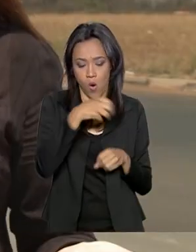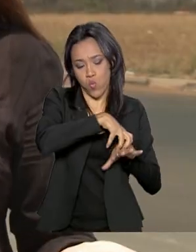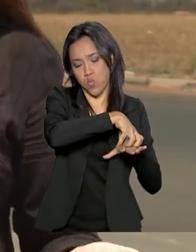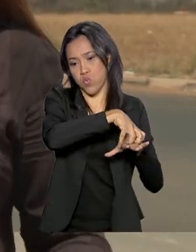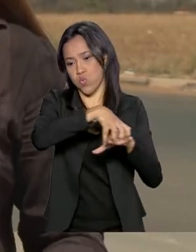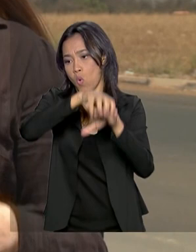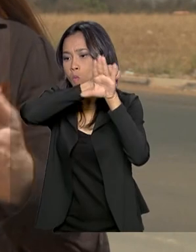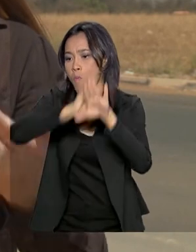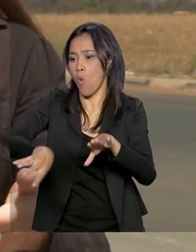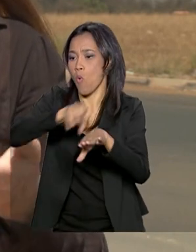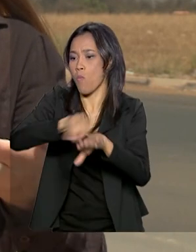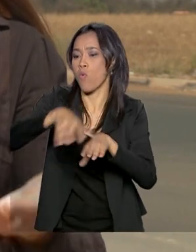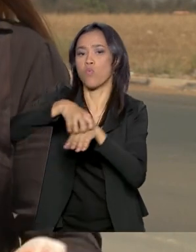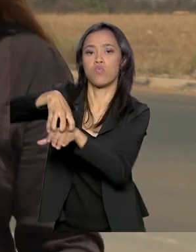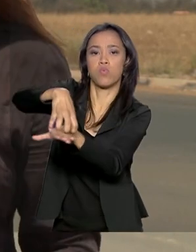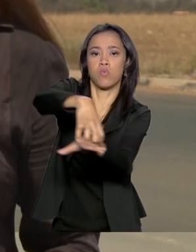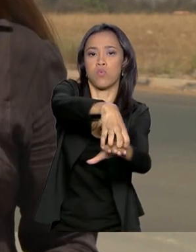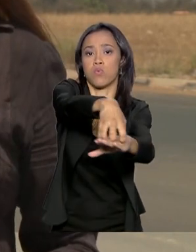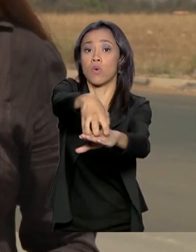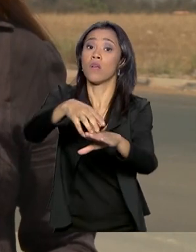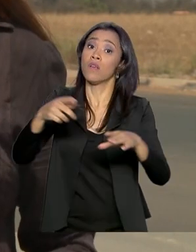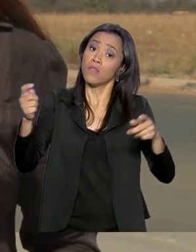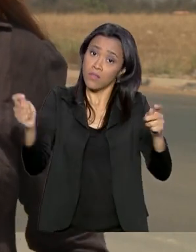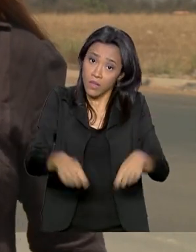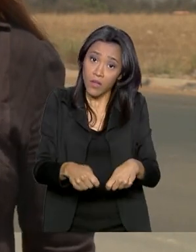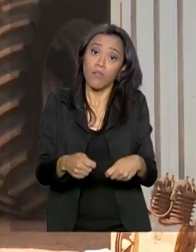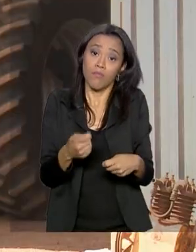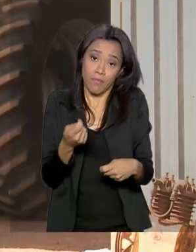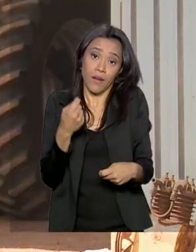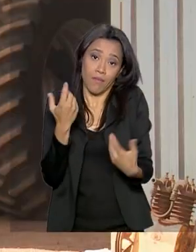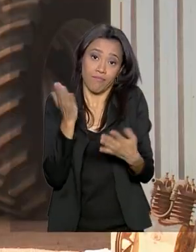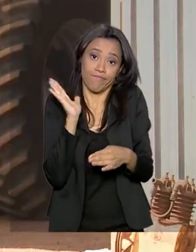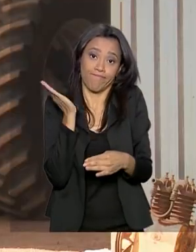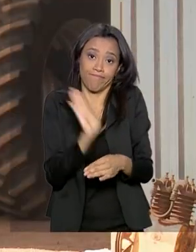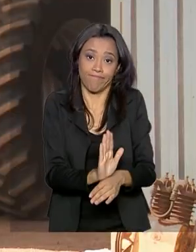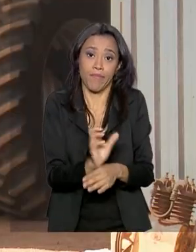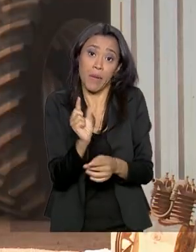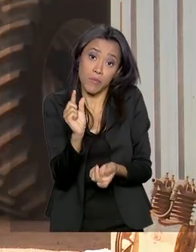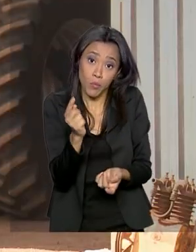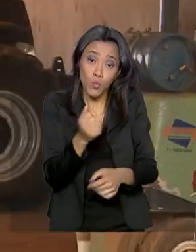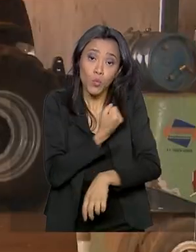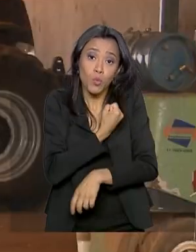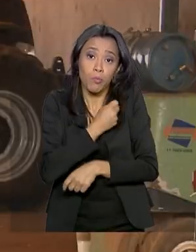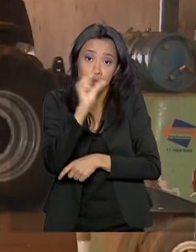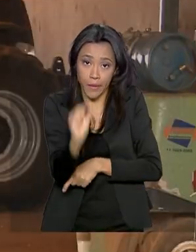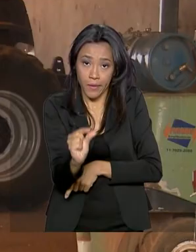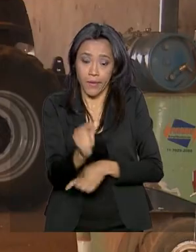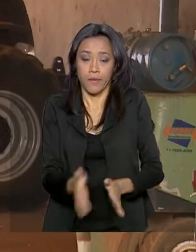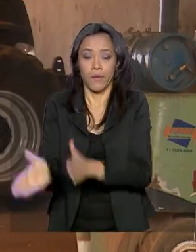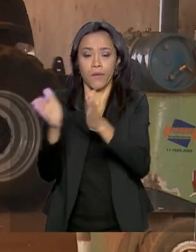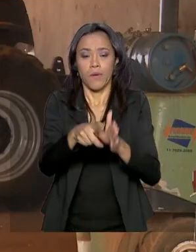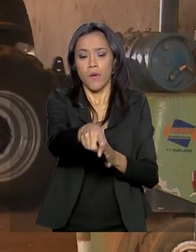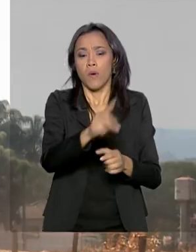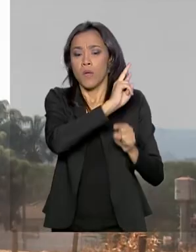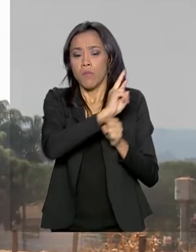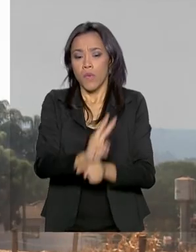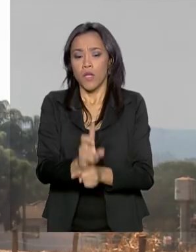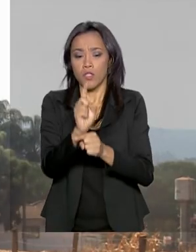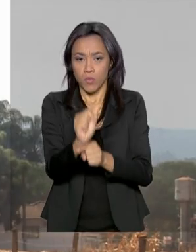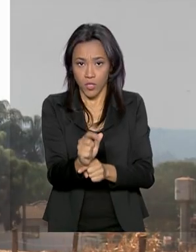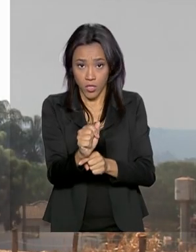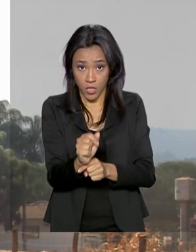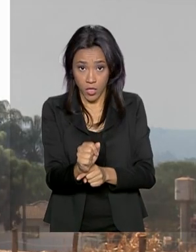foi possível atender um número maior de pequenos produtores o valor das contratações das operações de crédito rural